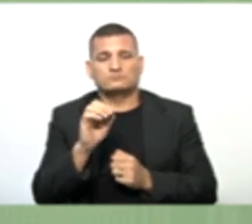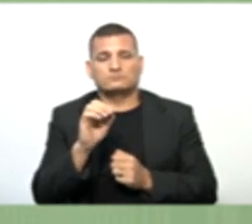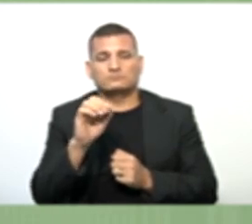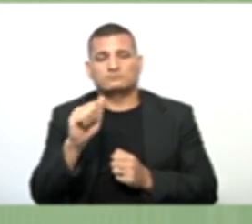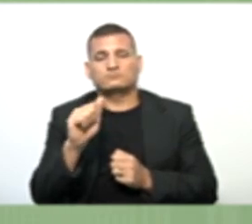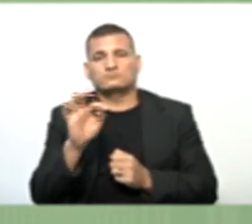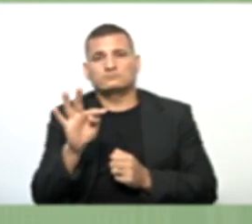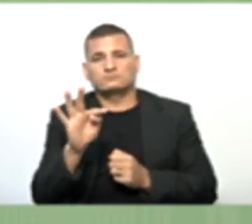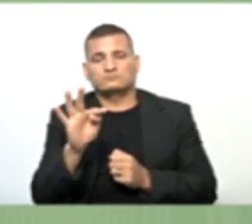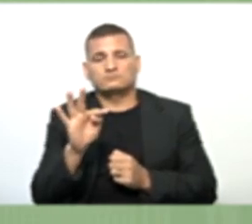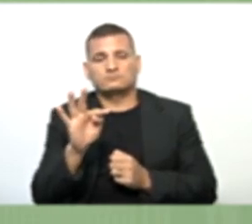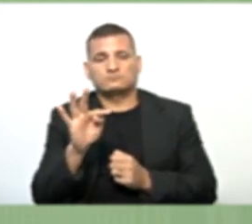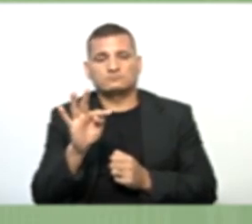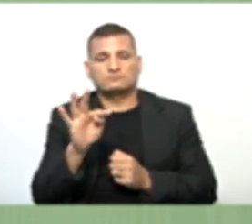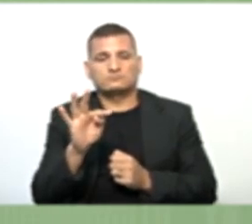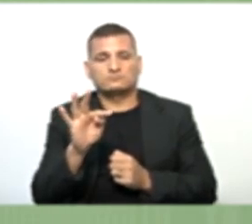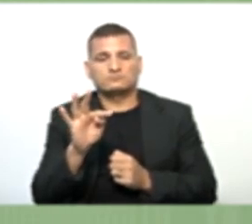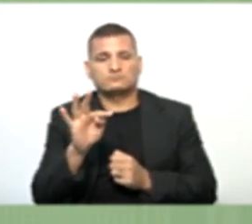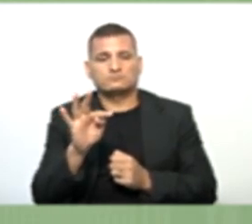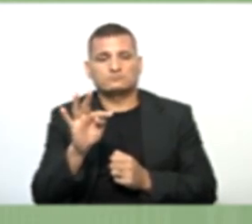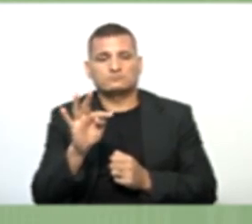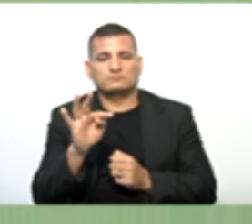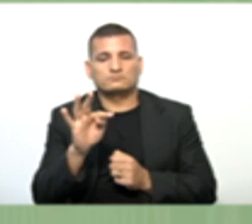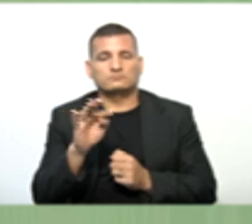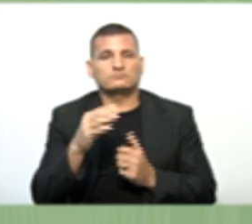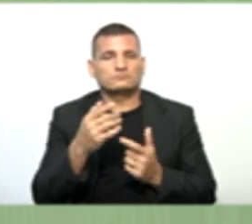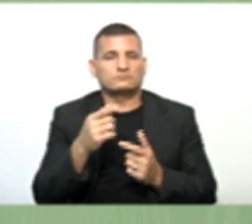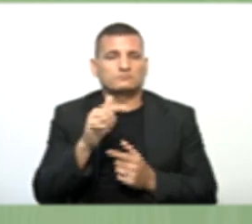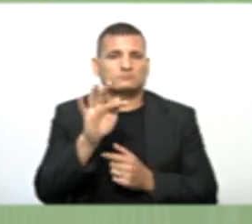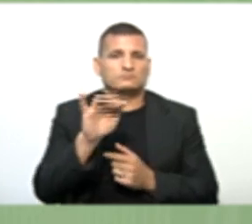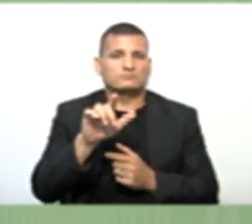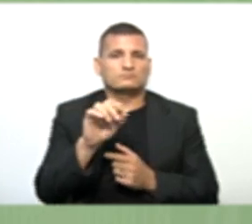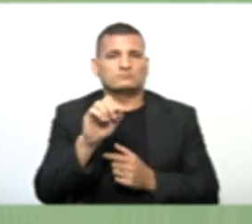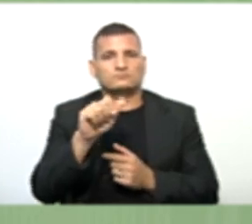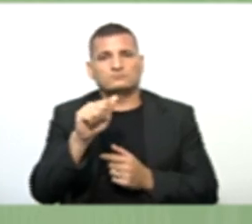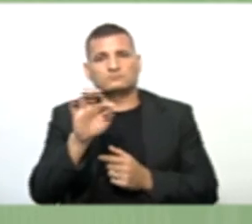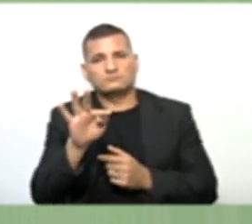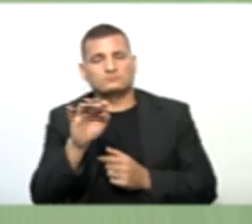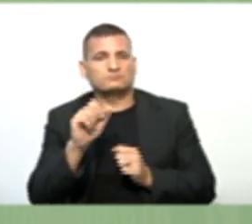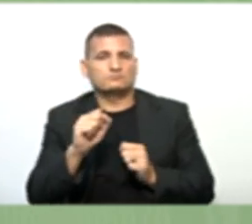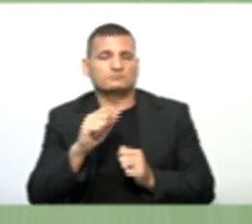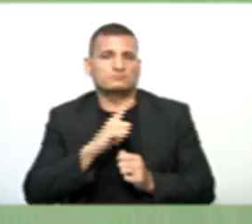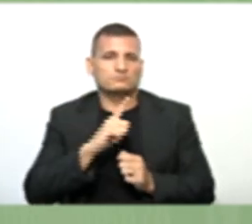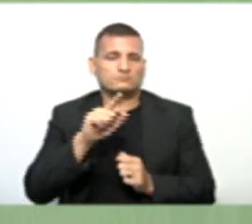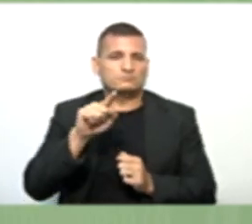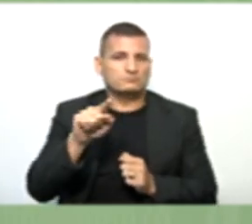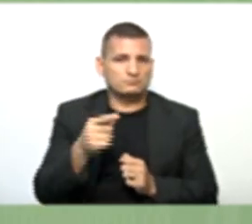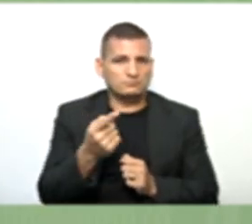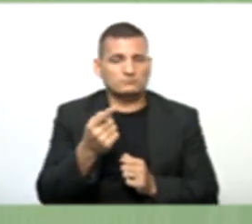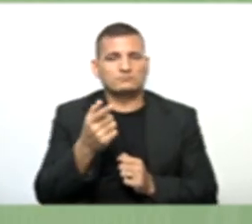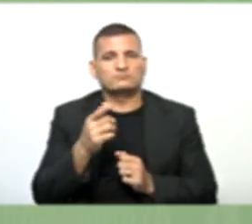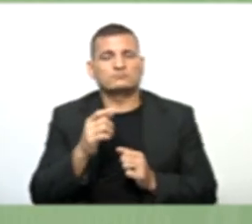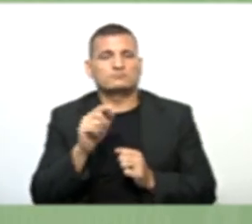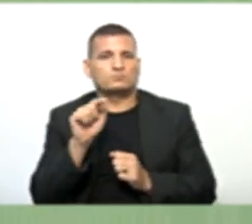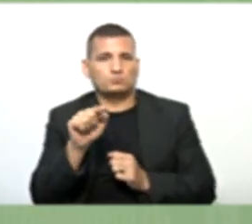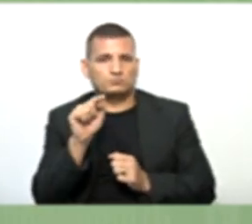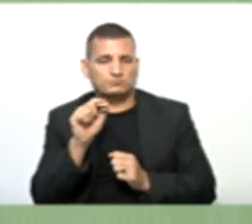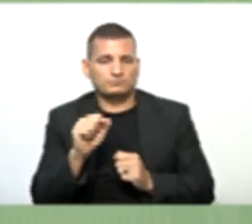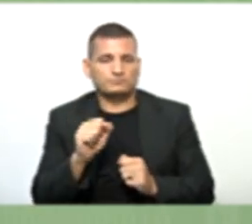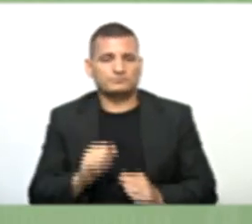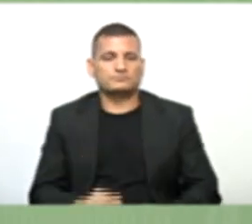Float. Qual que é a diferença da conversão para float? Aqui nós vamos estar trabalhando com números reais. Input,